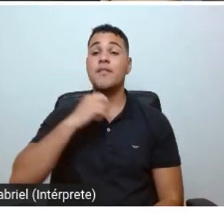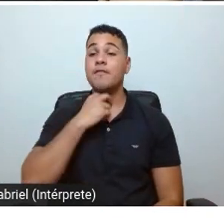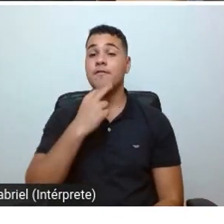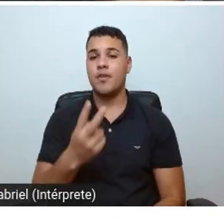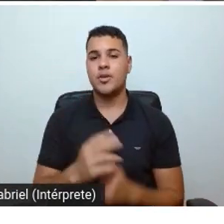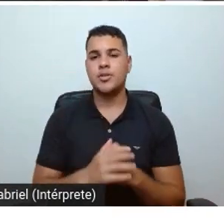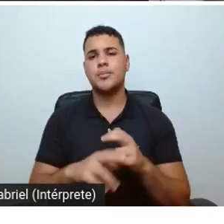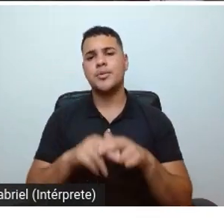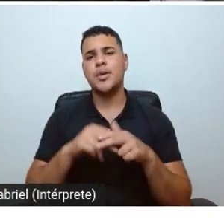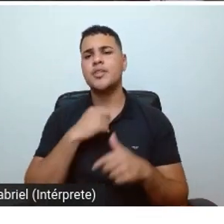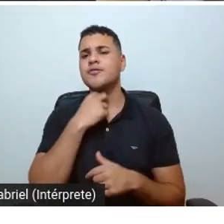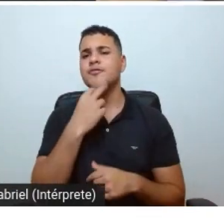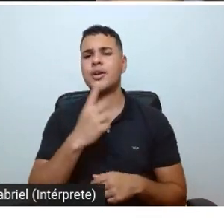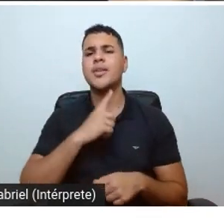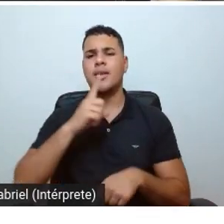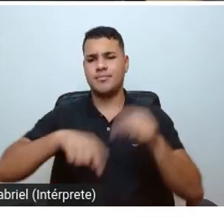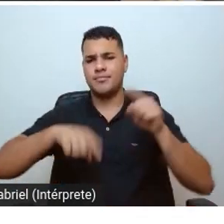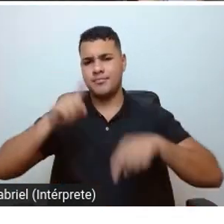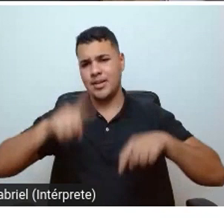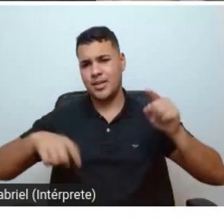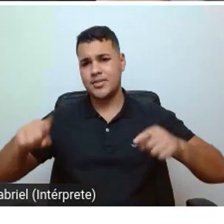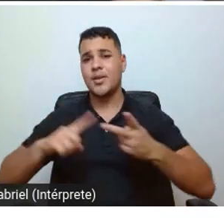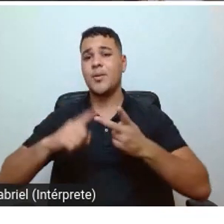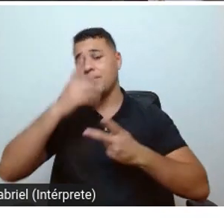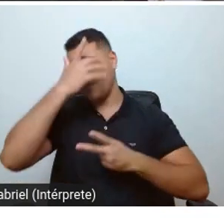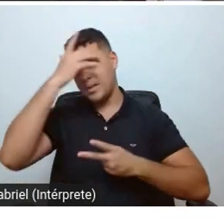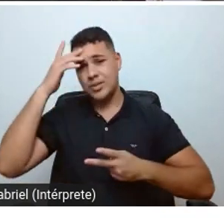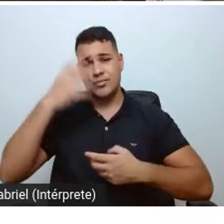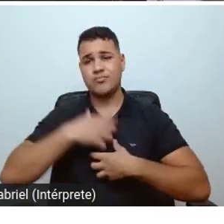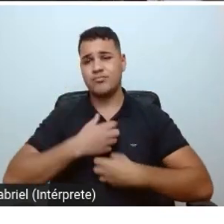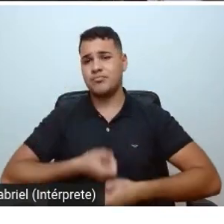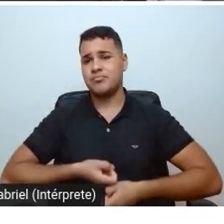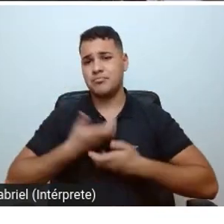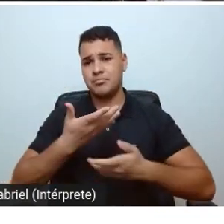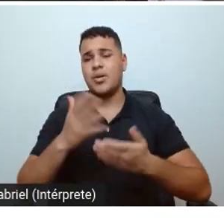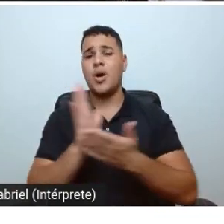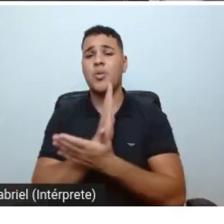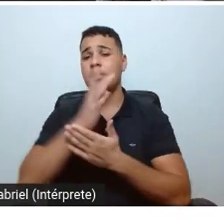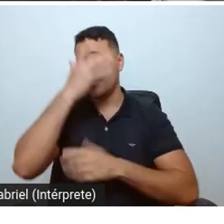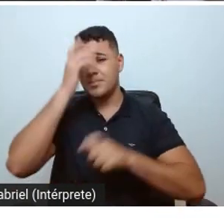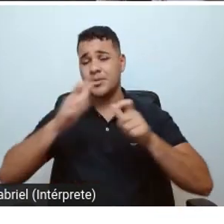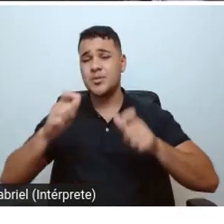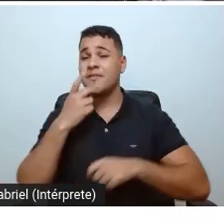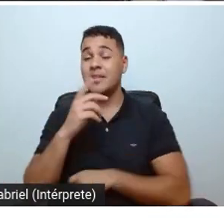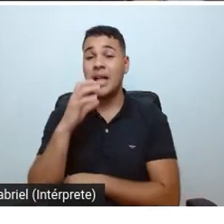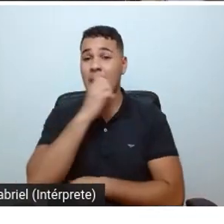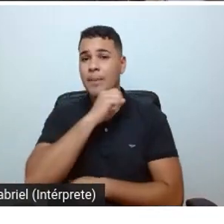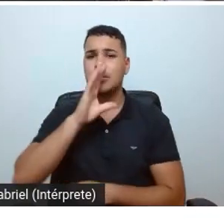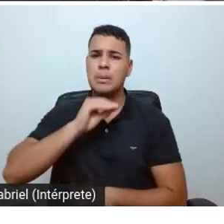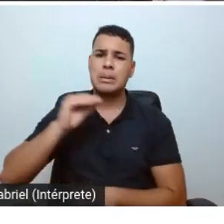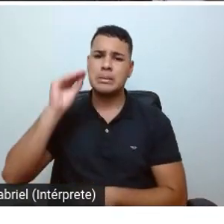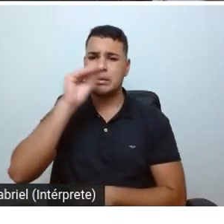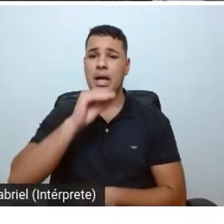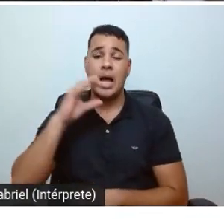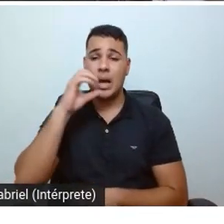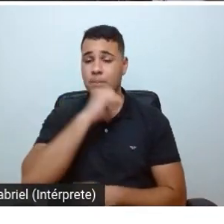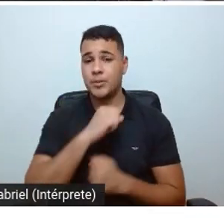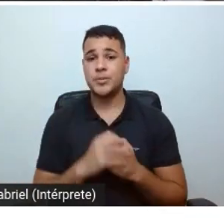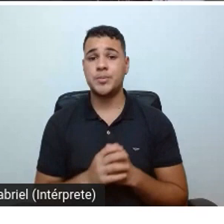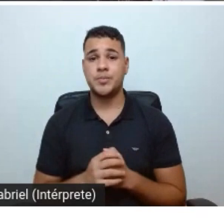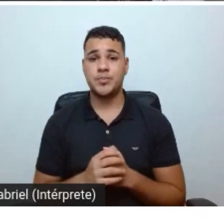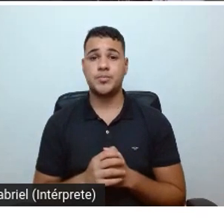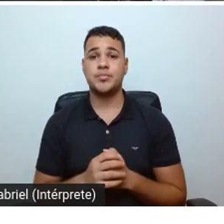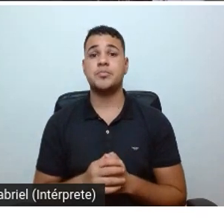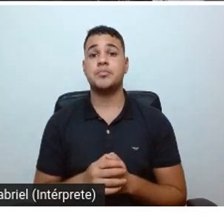ao sotaque, a forma como as pessoas falam, algumas regiões falam muito rápidas. Então, há